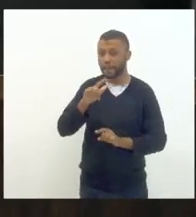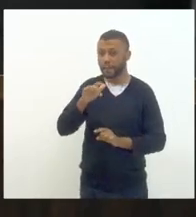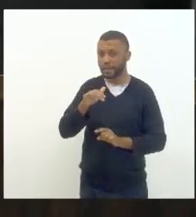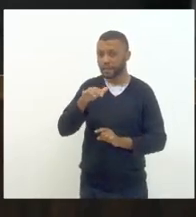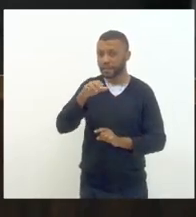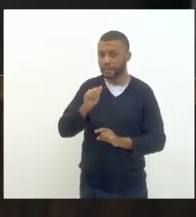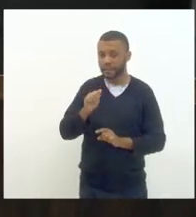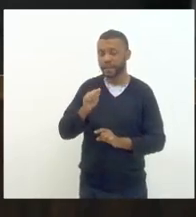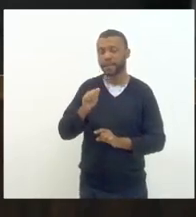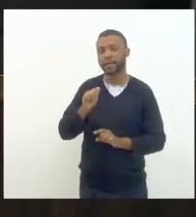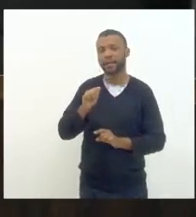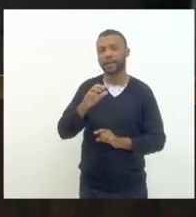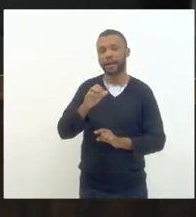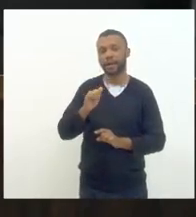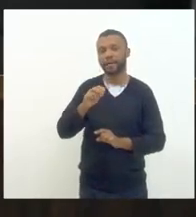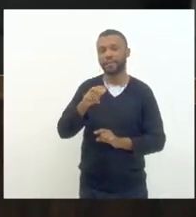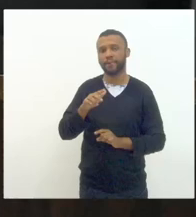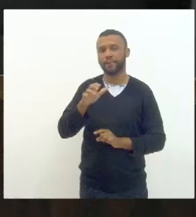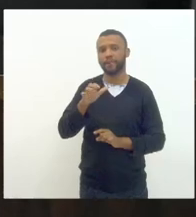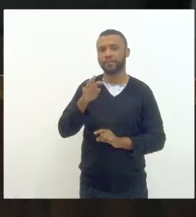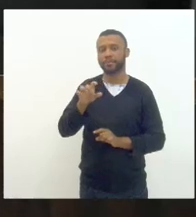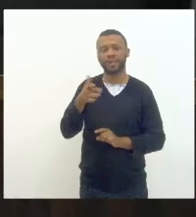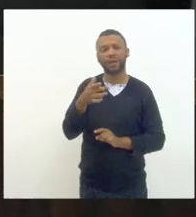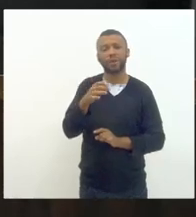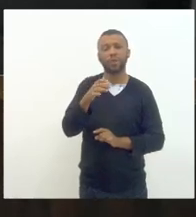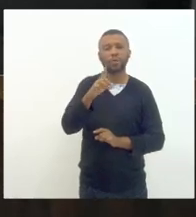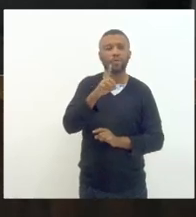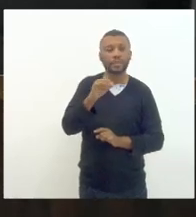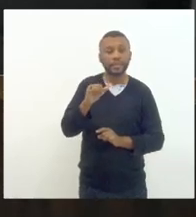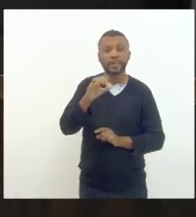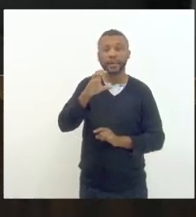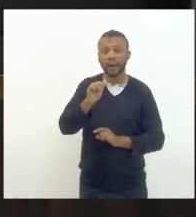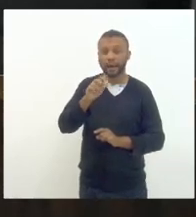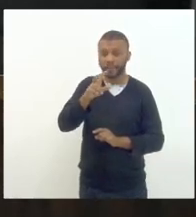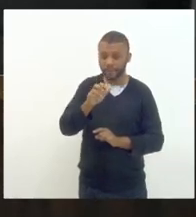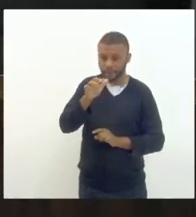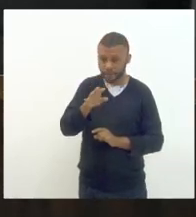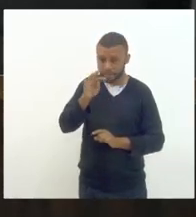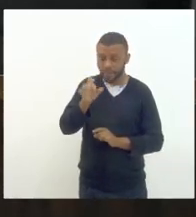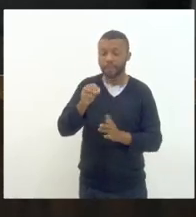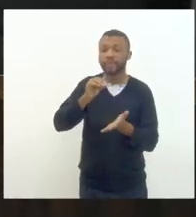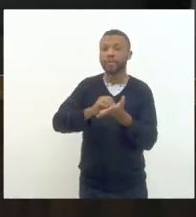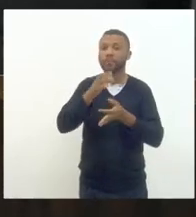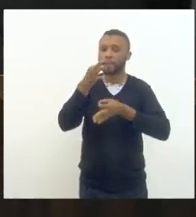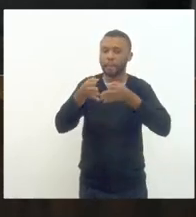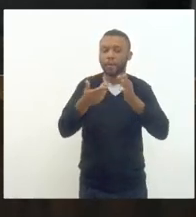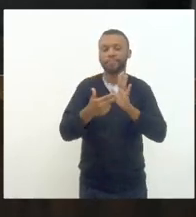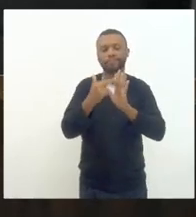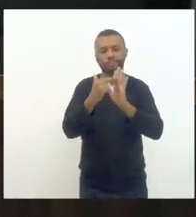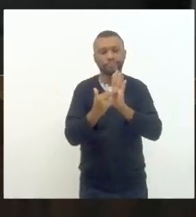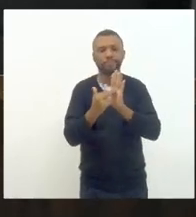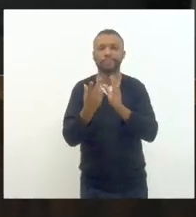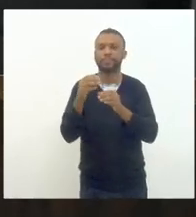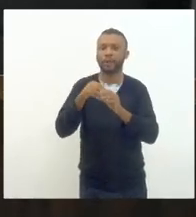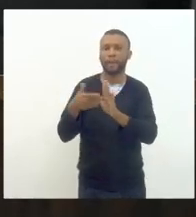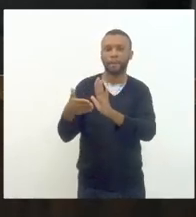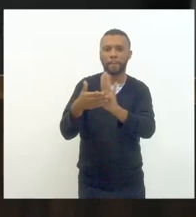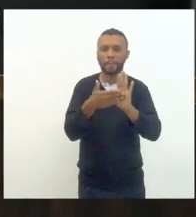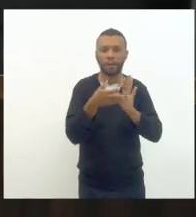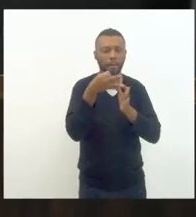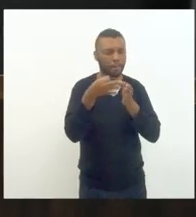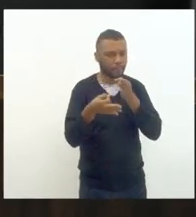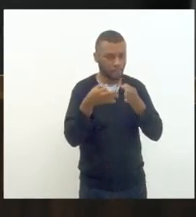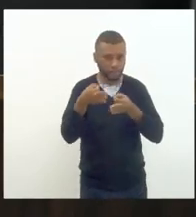de Albuquerque Melo, mais conhecido como de Cavalcante, pendente de pareceres das comissões de normas internas e proporções